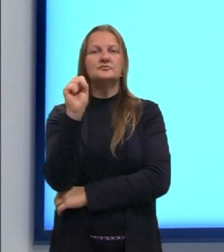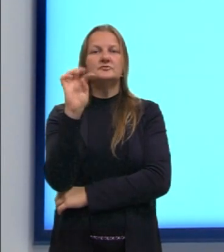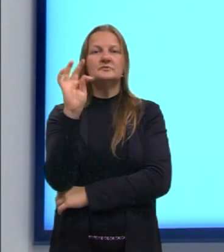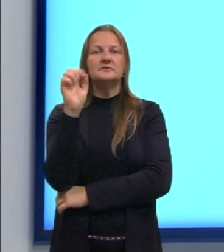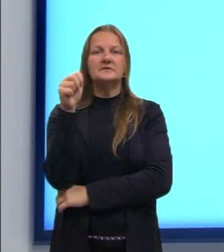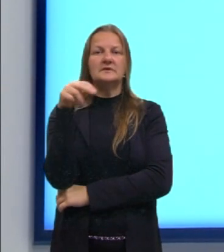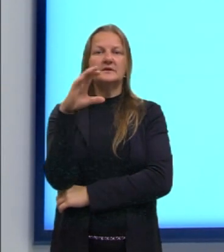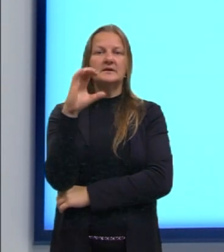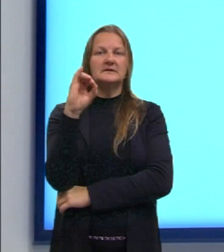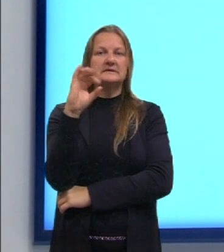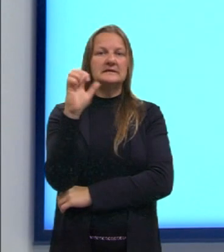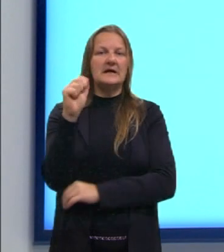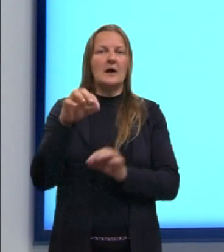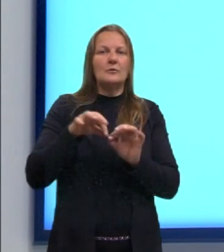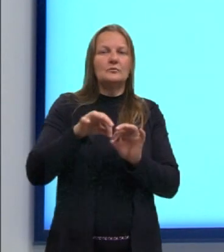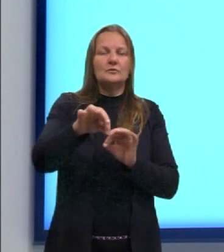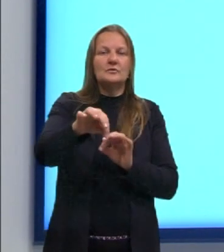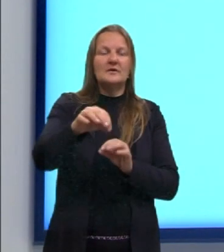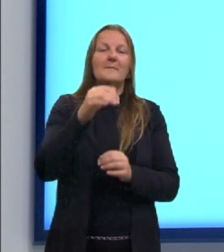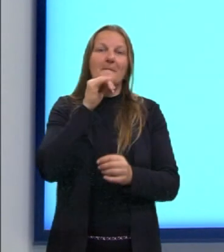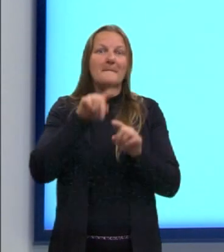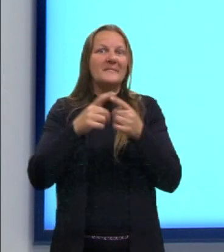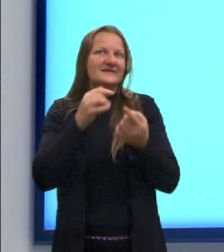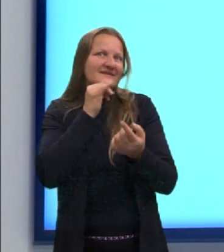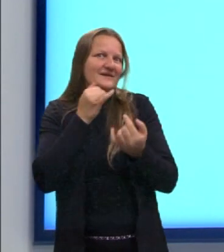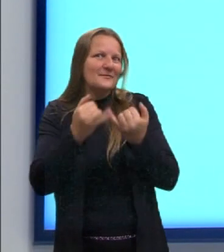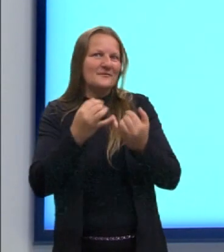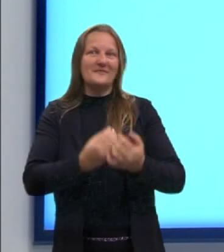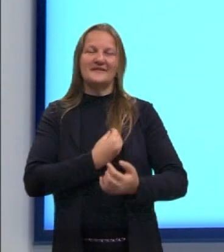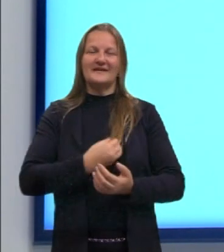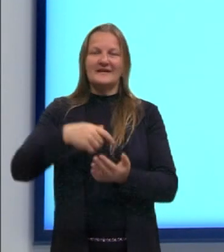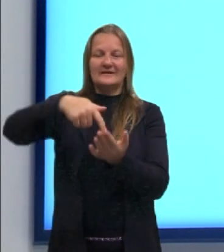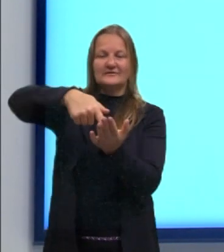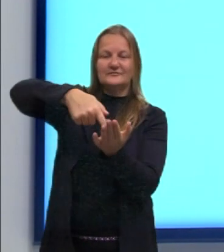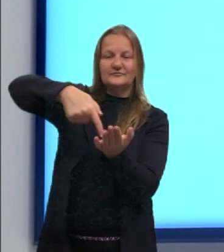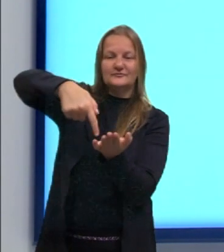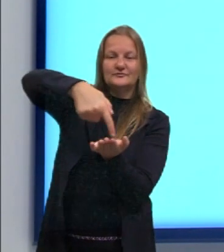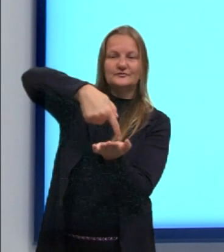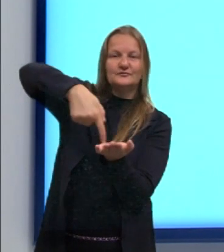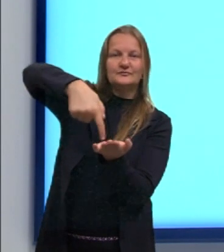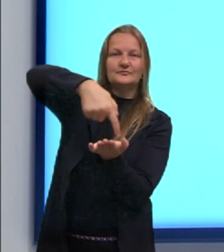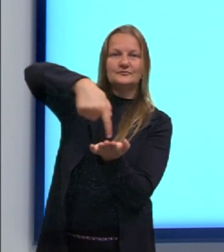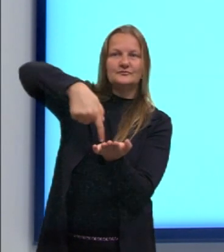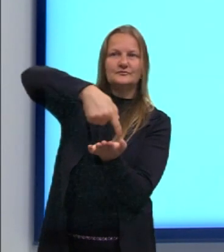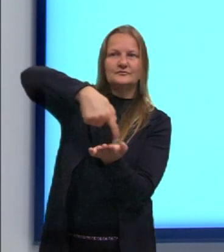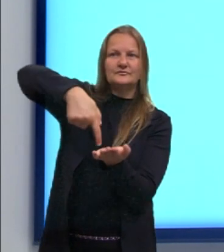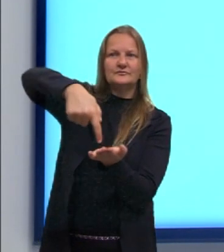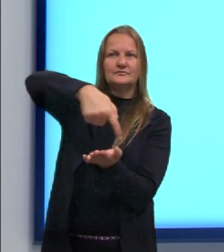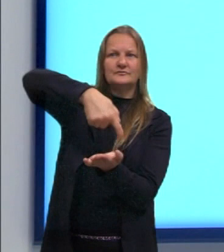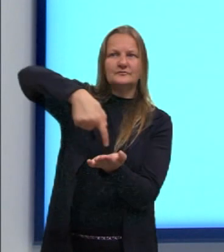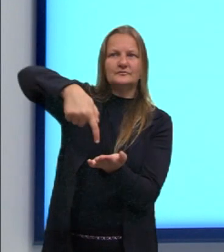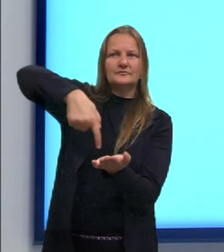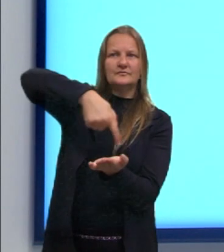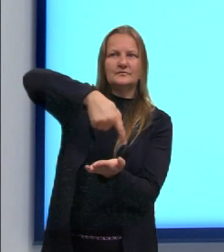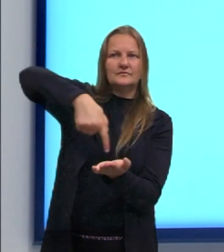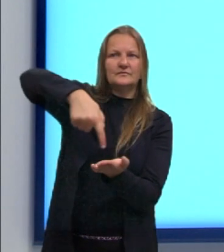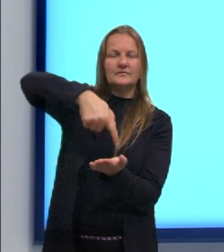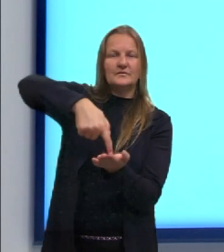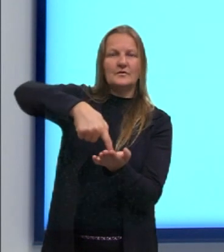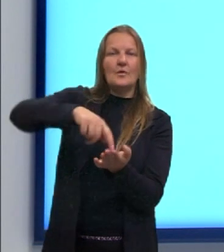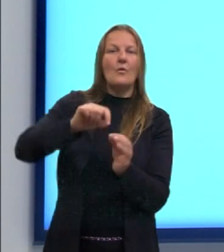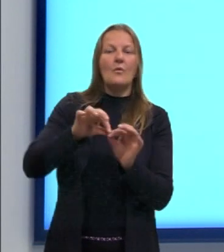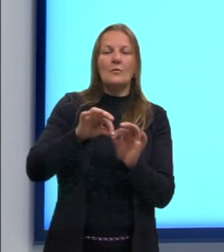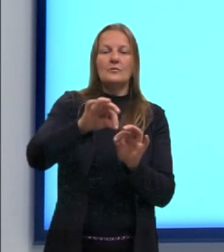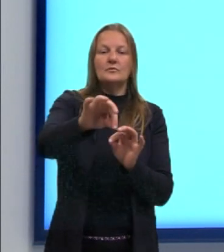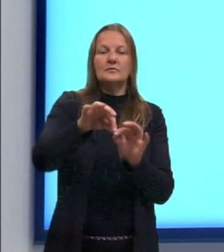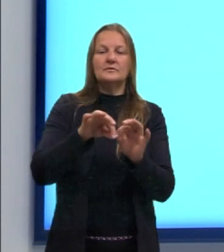né, no GPS, né, esse ponto, esse referencial, nós tratamos muito da distância,